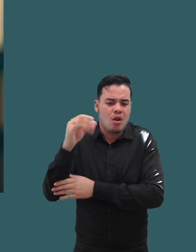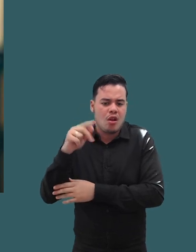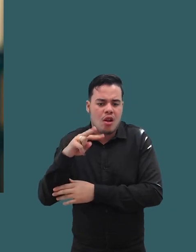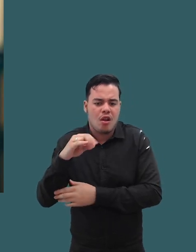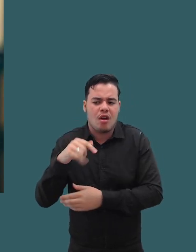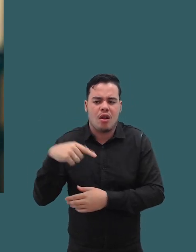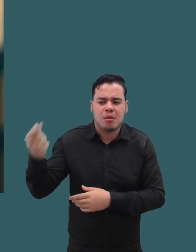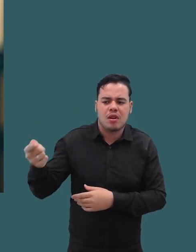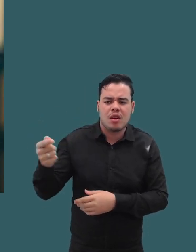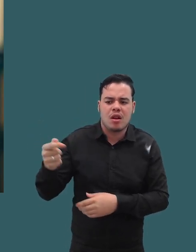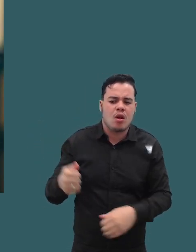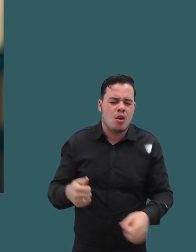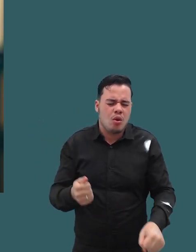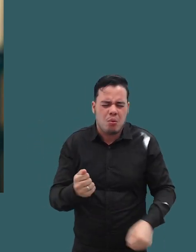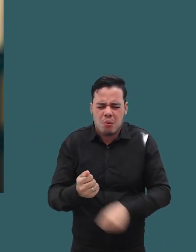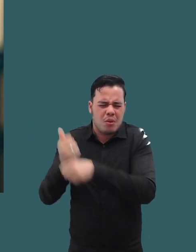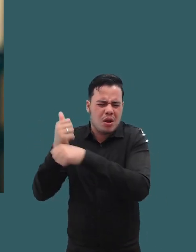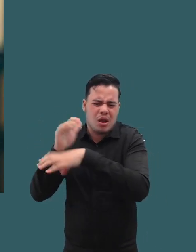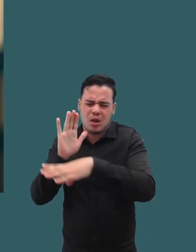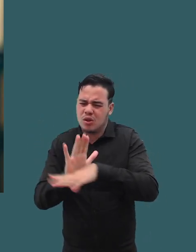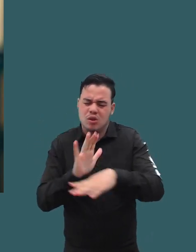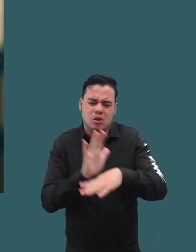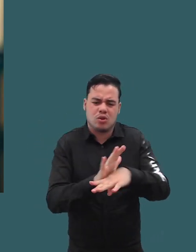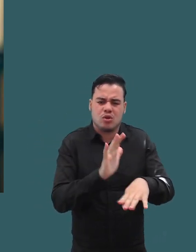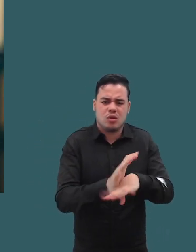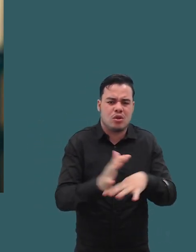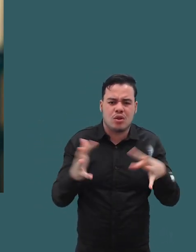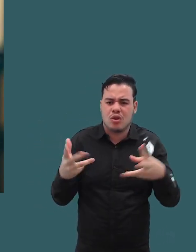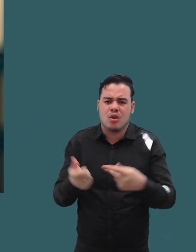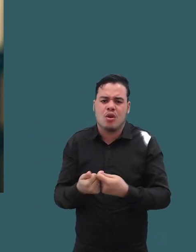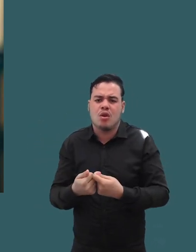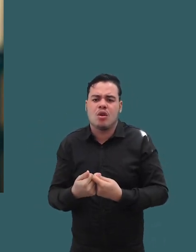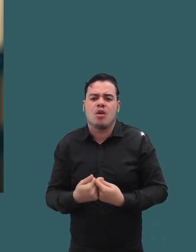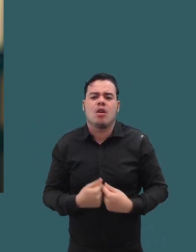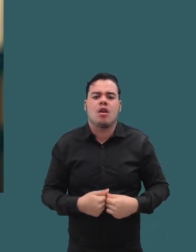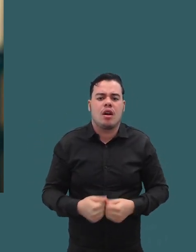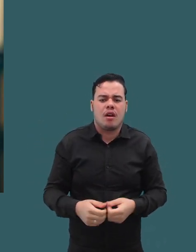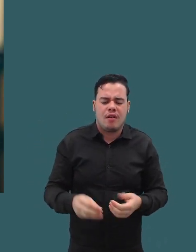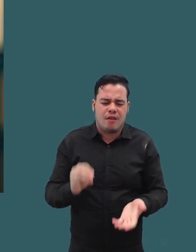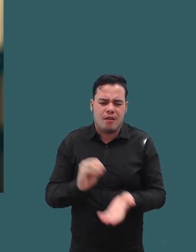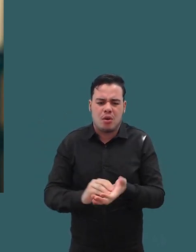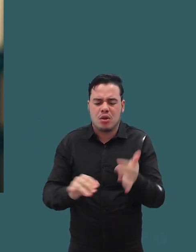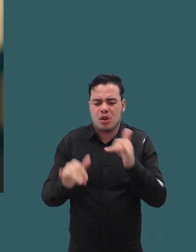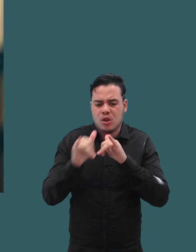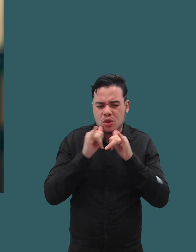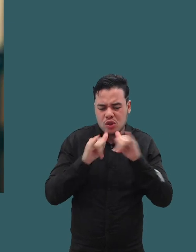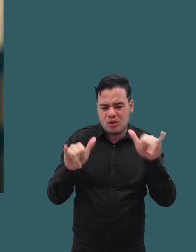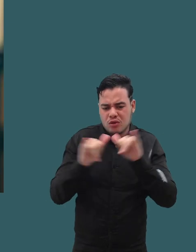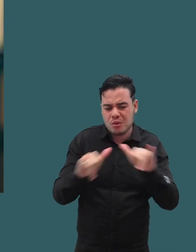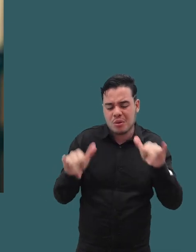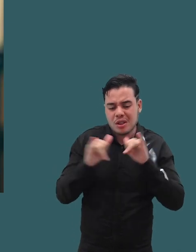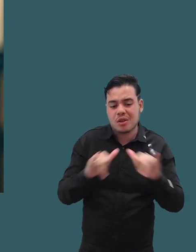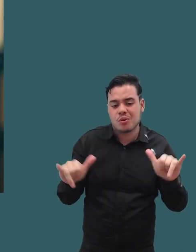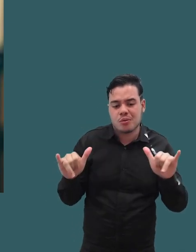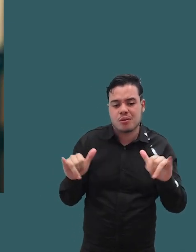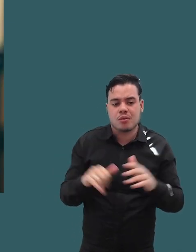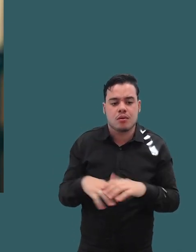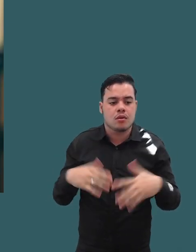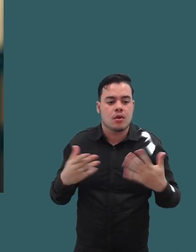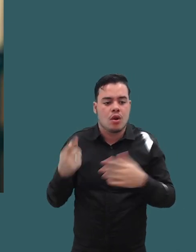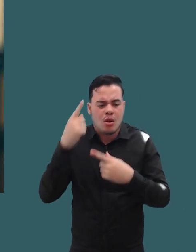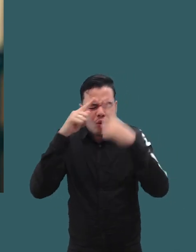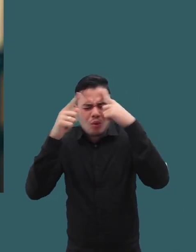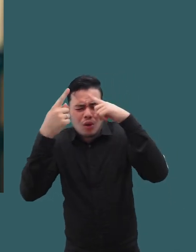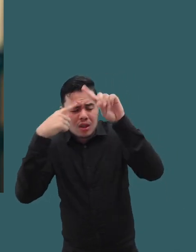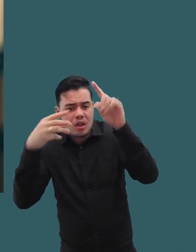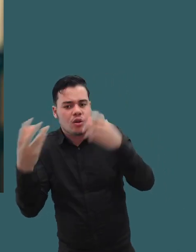nos dar uma ajuda fundamental no combate aos ecossistemas desinformativos. Então, a ideia que eu quis